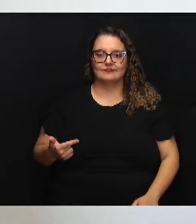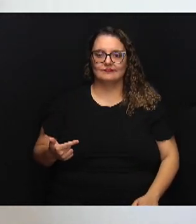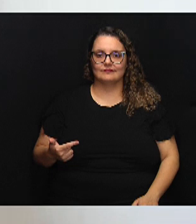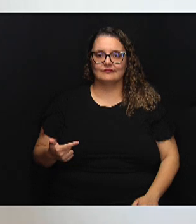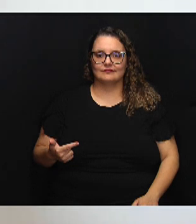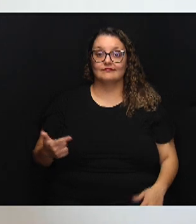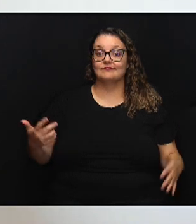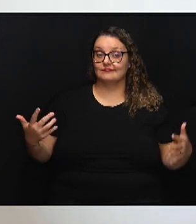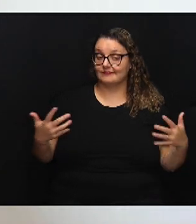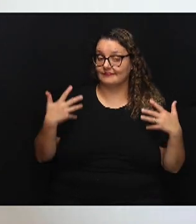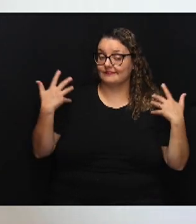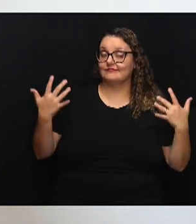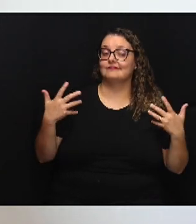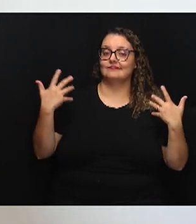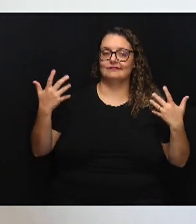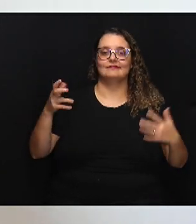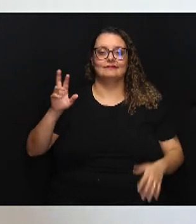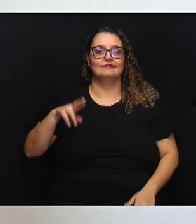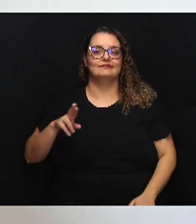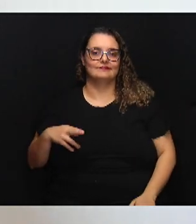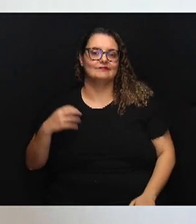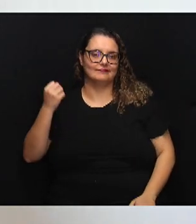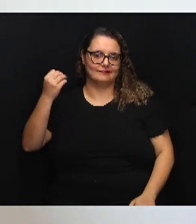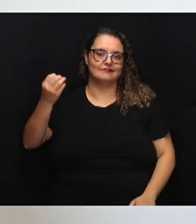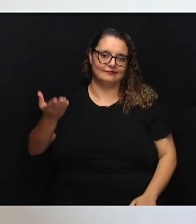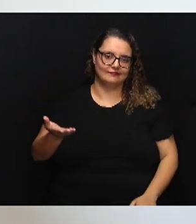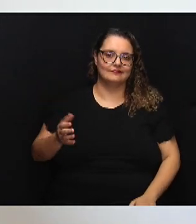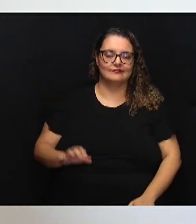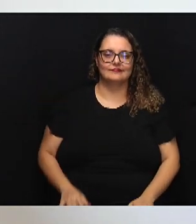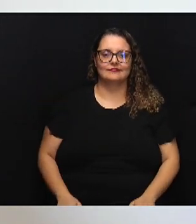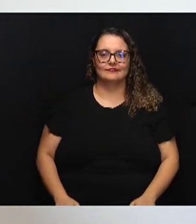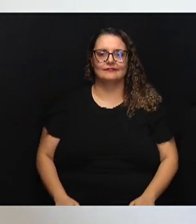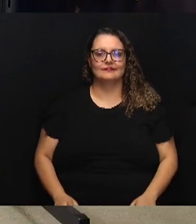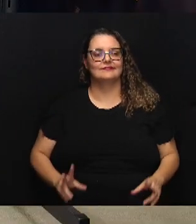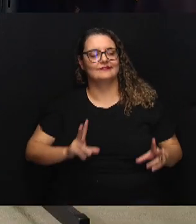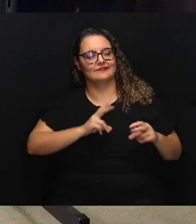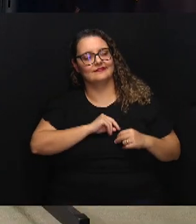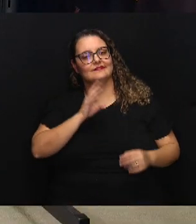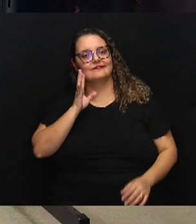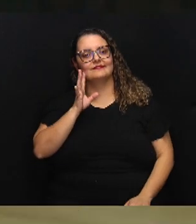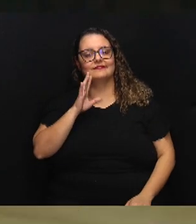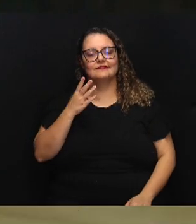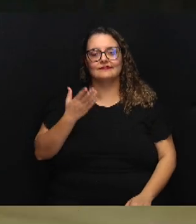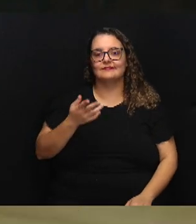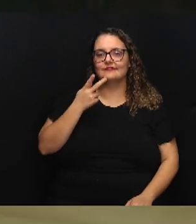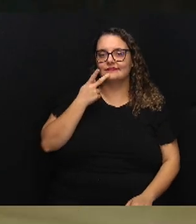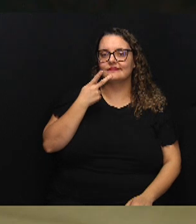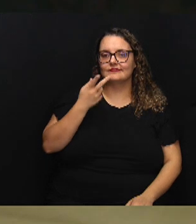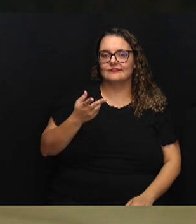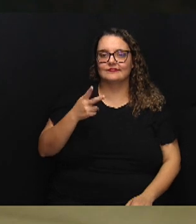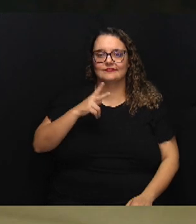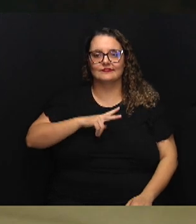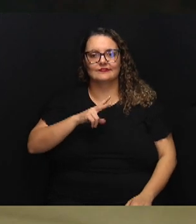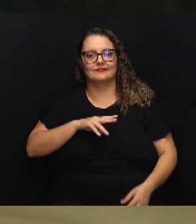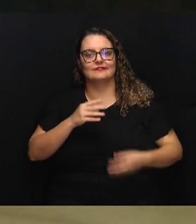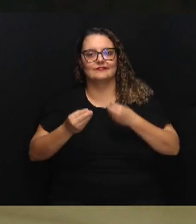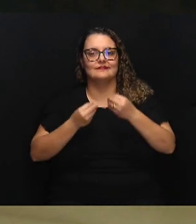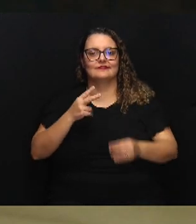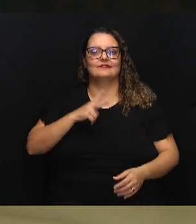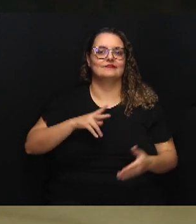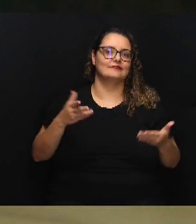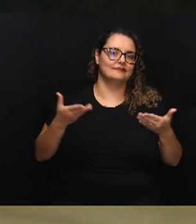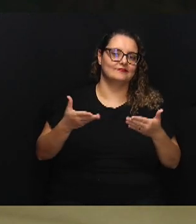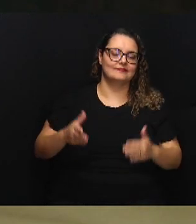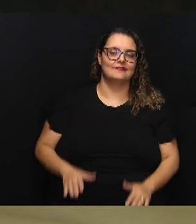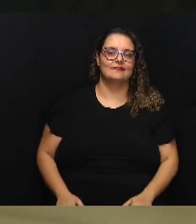essa alegria, essa motivação de viajar, né? Nossa, que legal, né? E você está falando direto de Portugal. Como é que tá Portugal hoje,